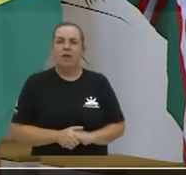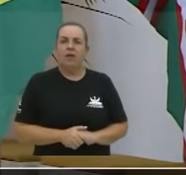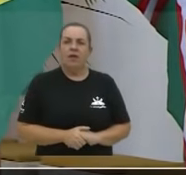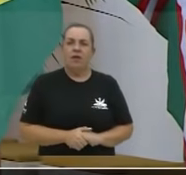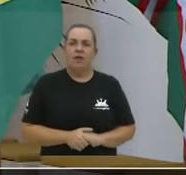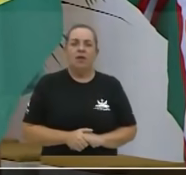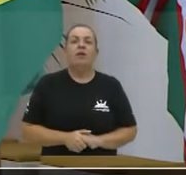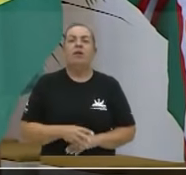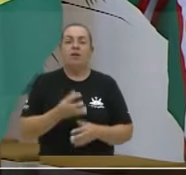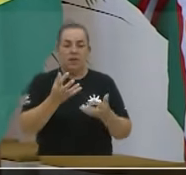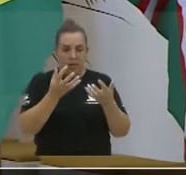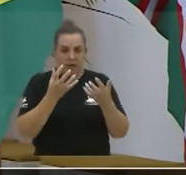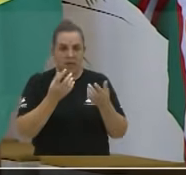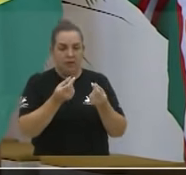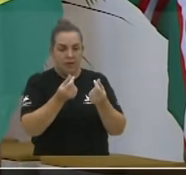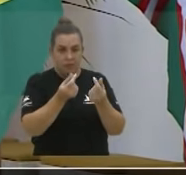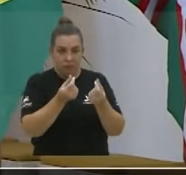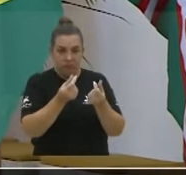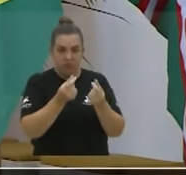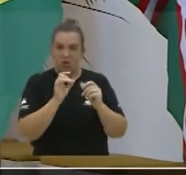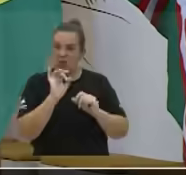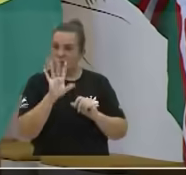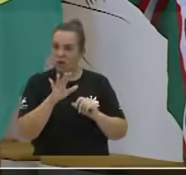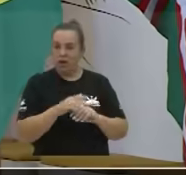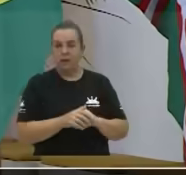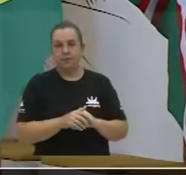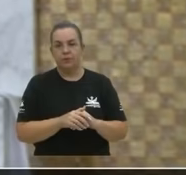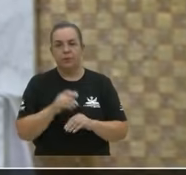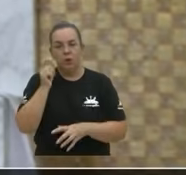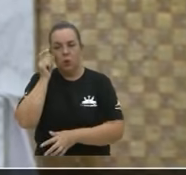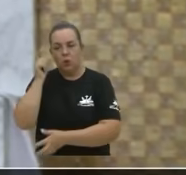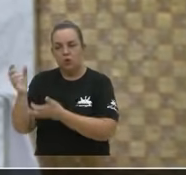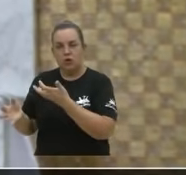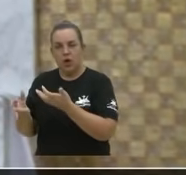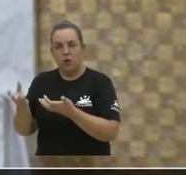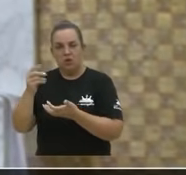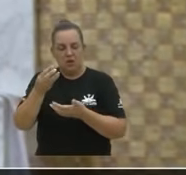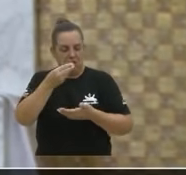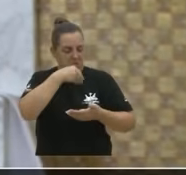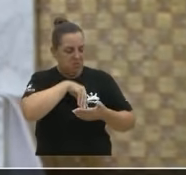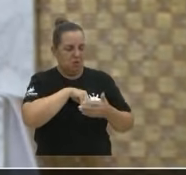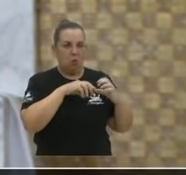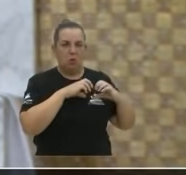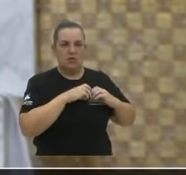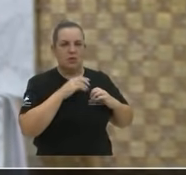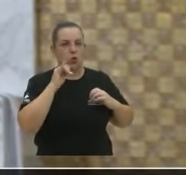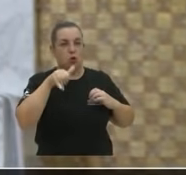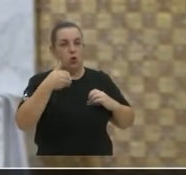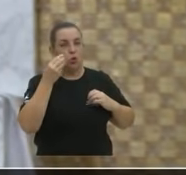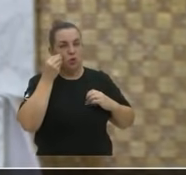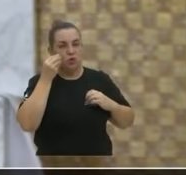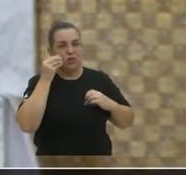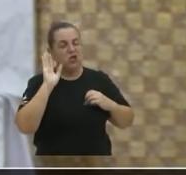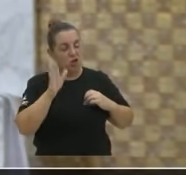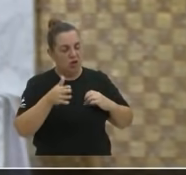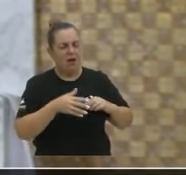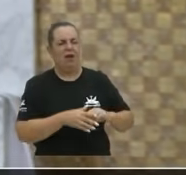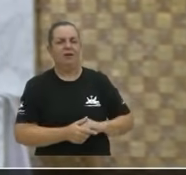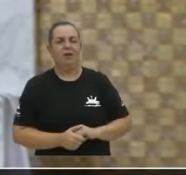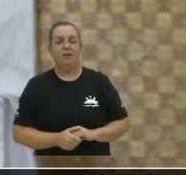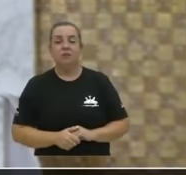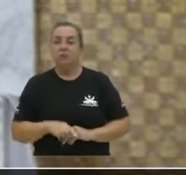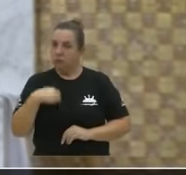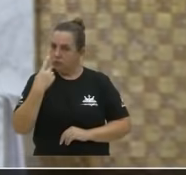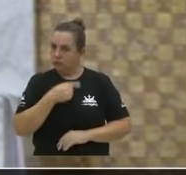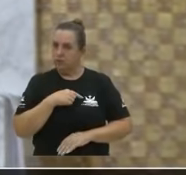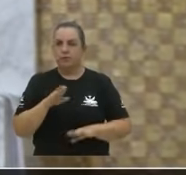O que ele queria era o dinheiro. O diabo já se instalava. Então nós temos que nos cuidar, meus